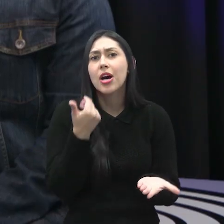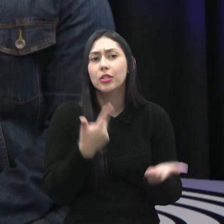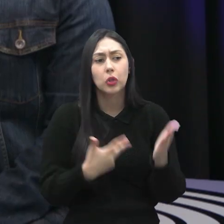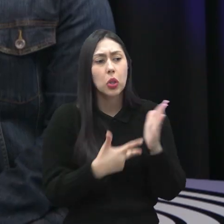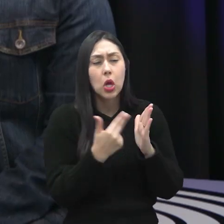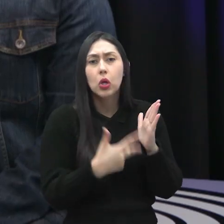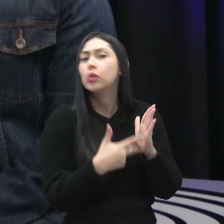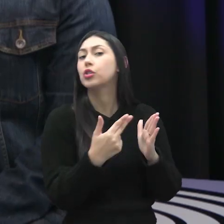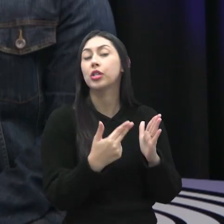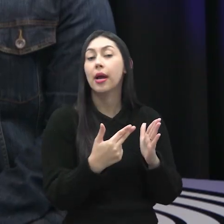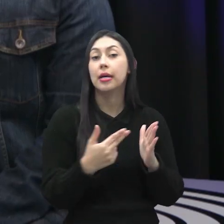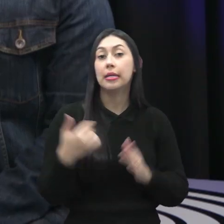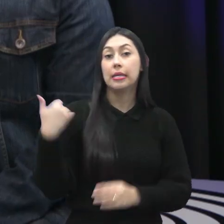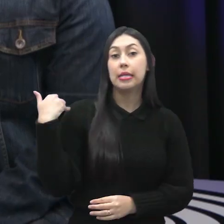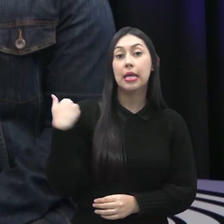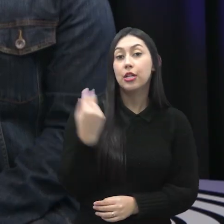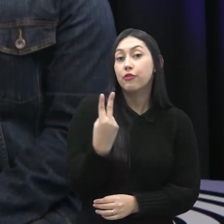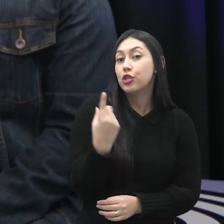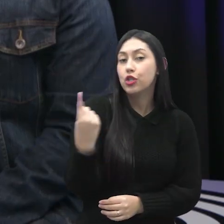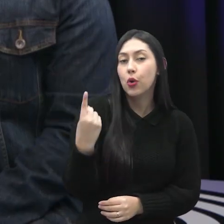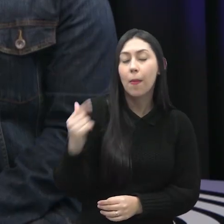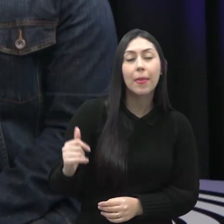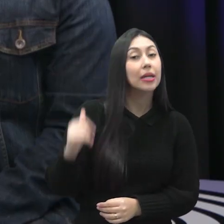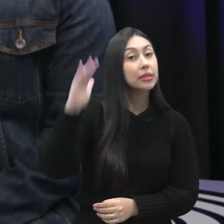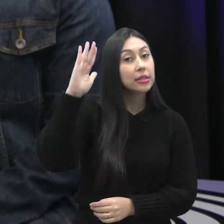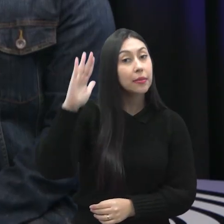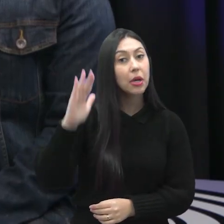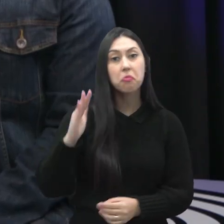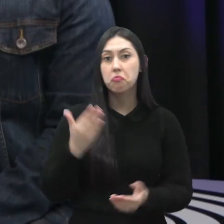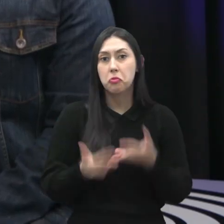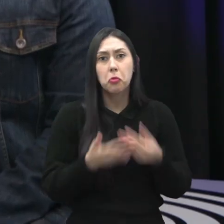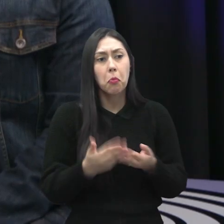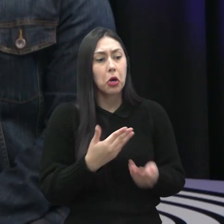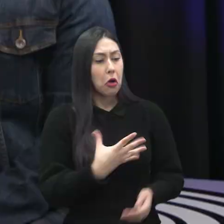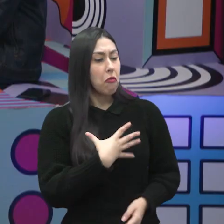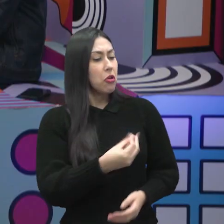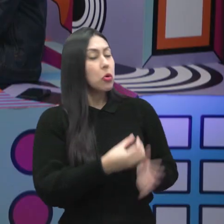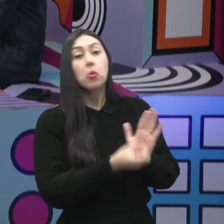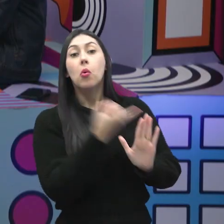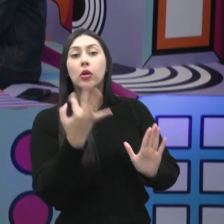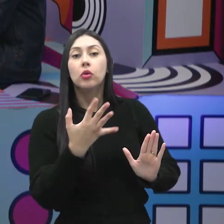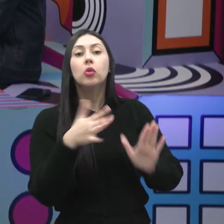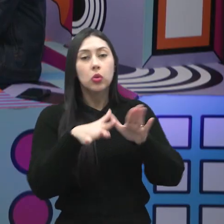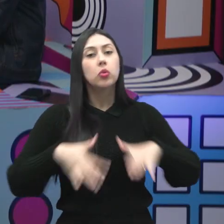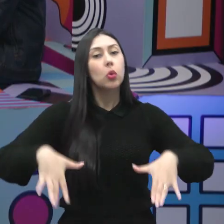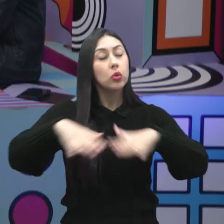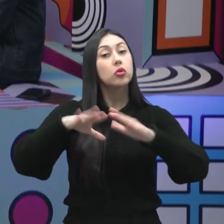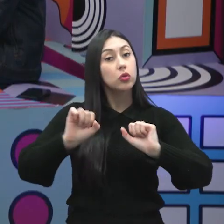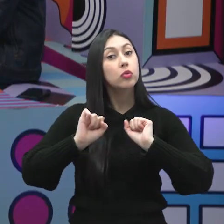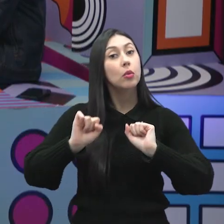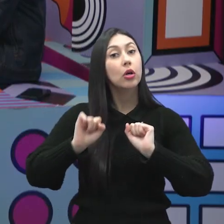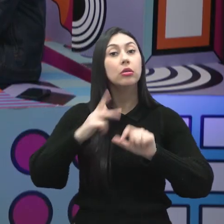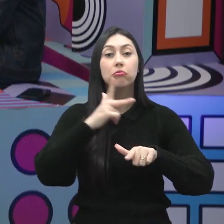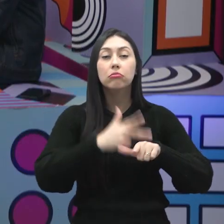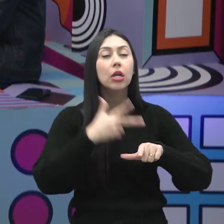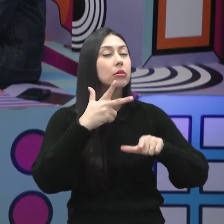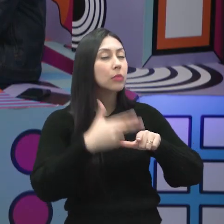anos de idade, independente do número de filhos ou que tenha pelo menos 2, pode fazer o procedimento, né?